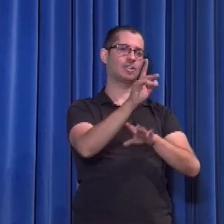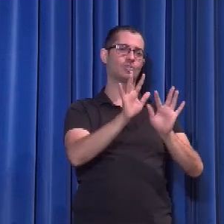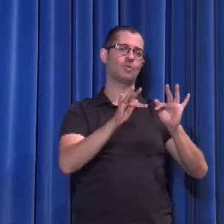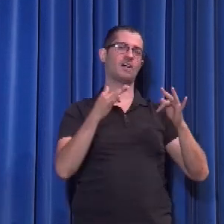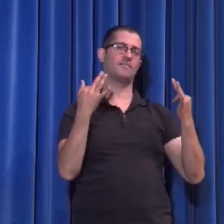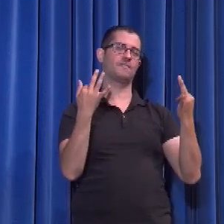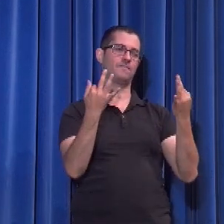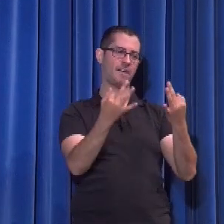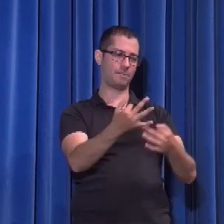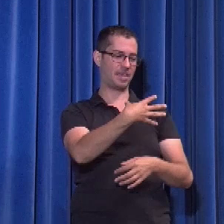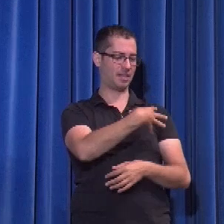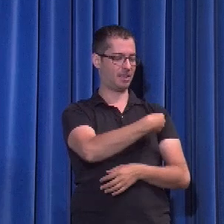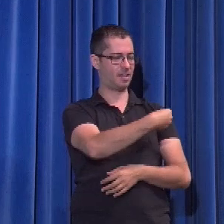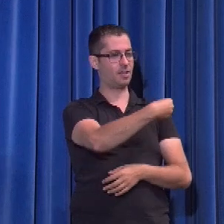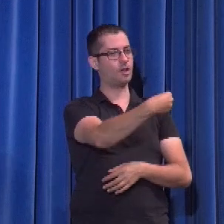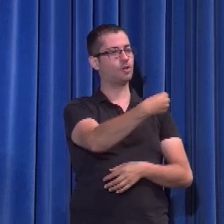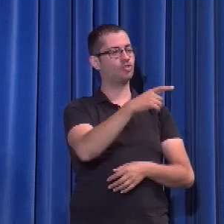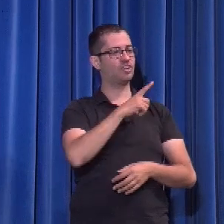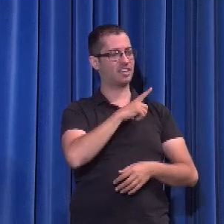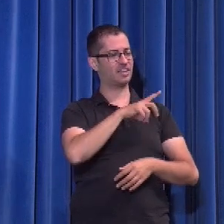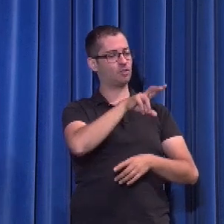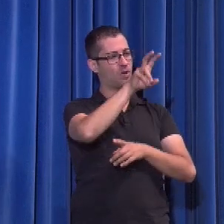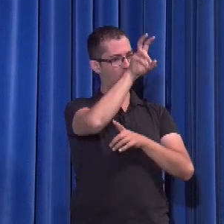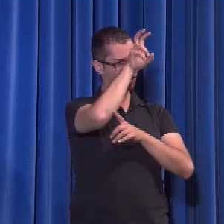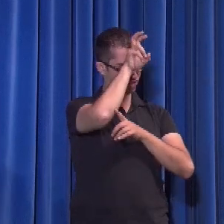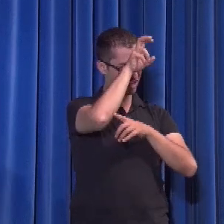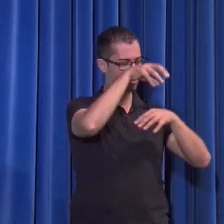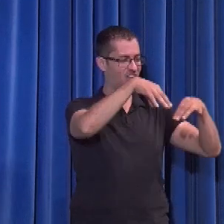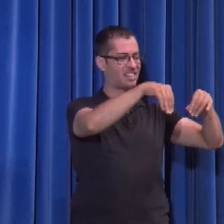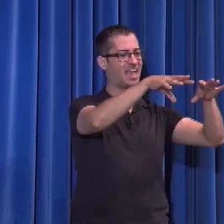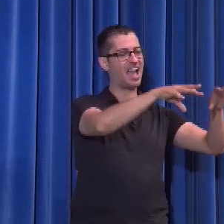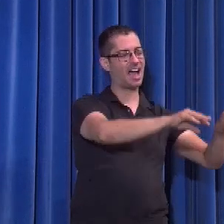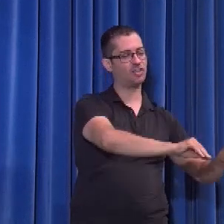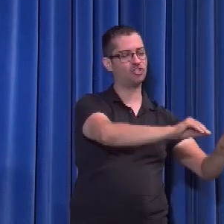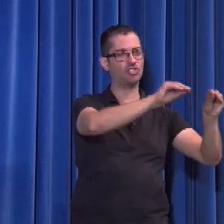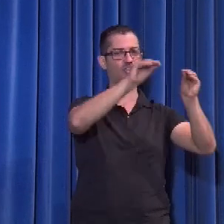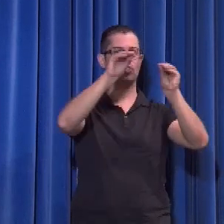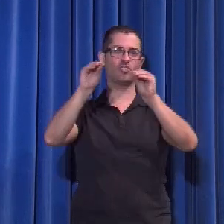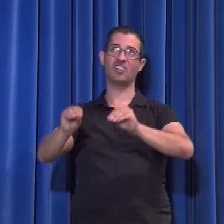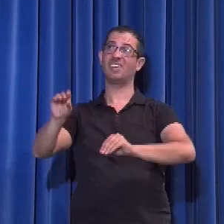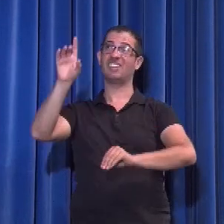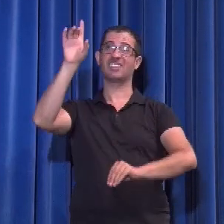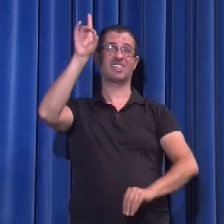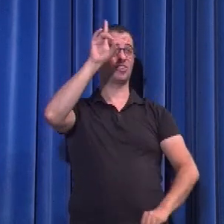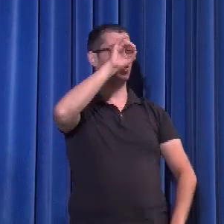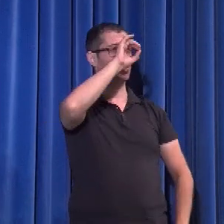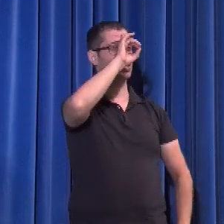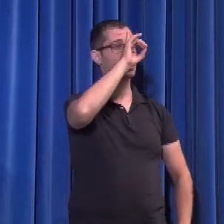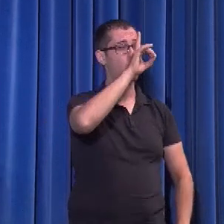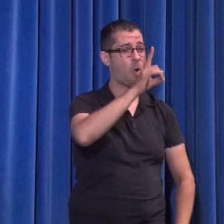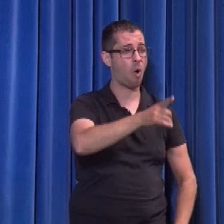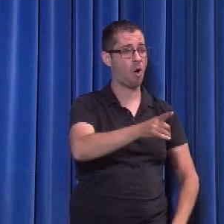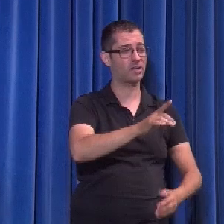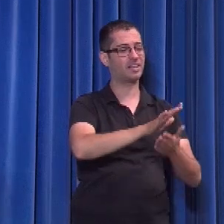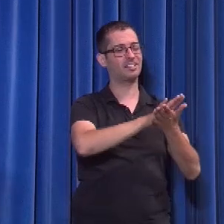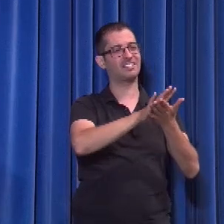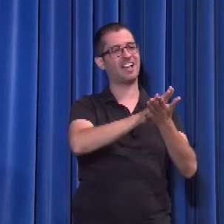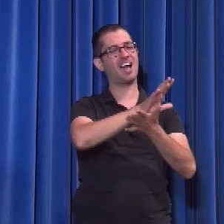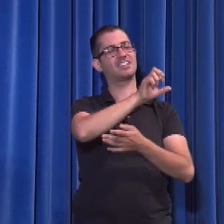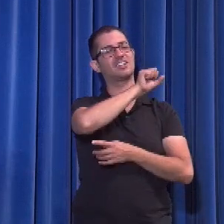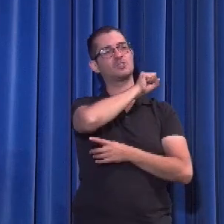dia em que os tirei da terra do Egito. Eu nem lhes dei ordem, coisa alguma, acerca de holocaustos ou